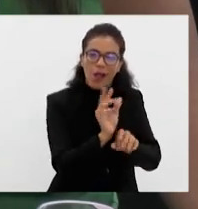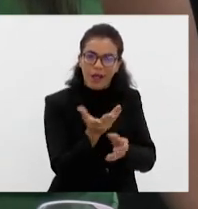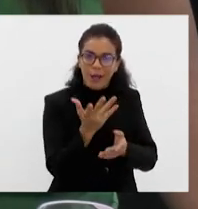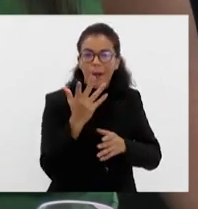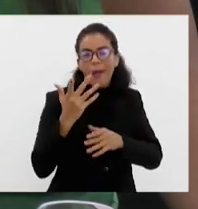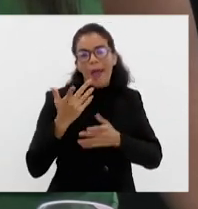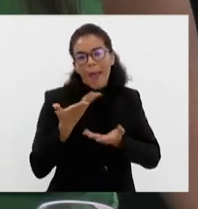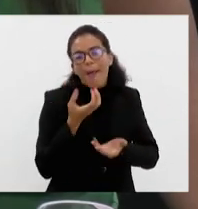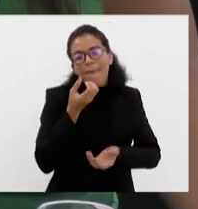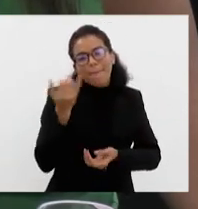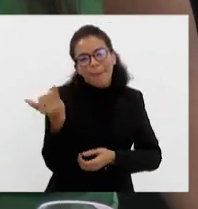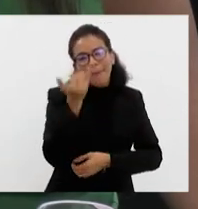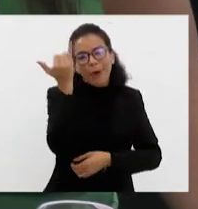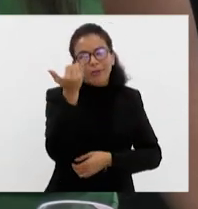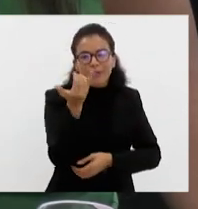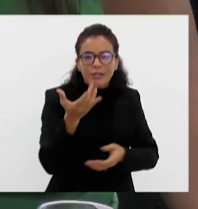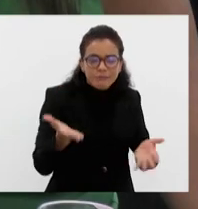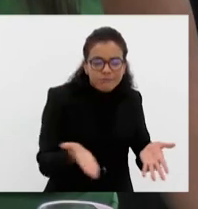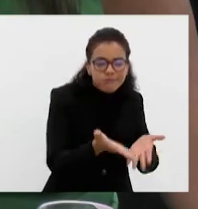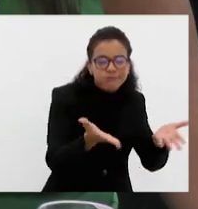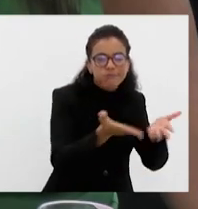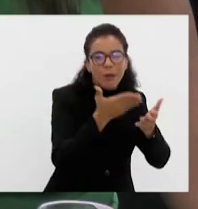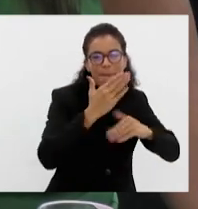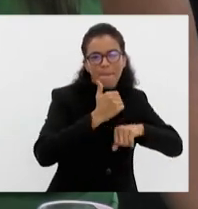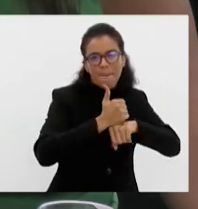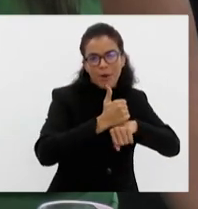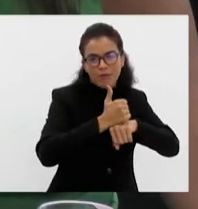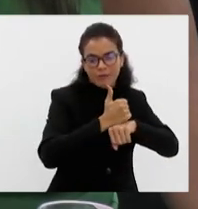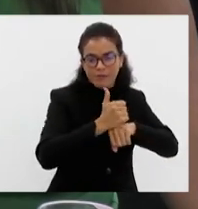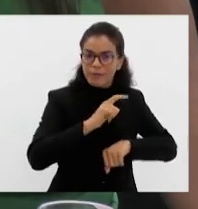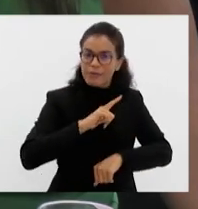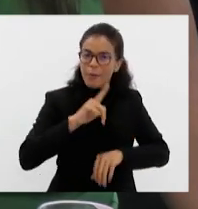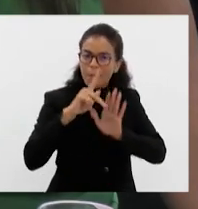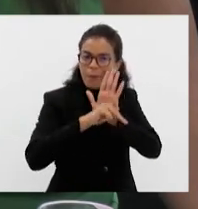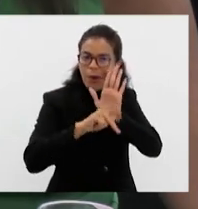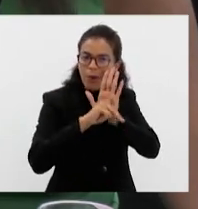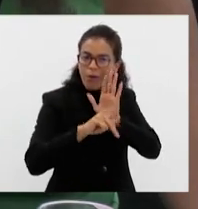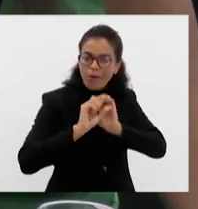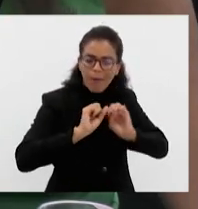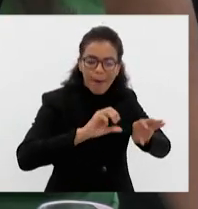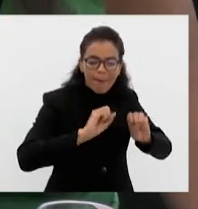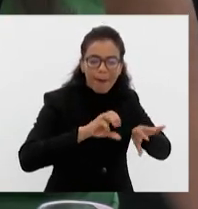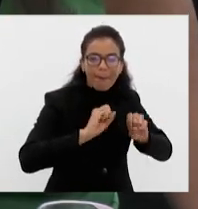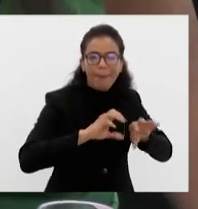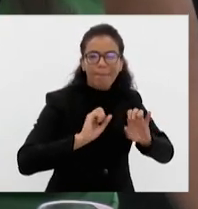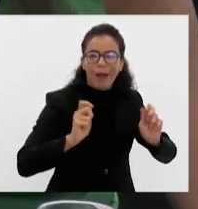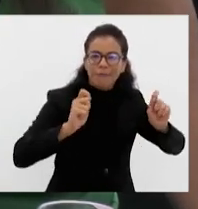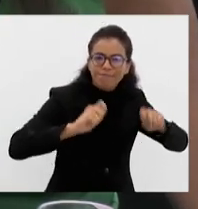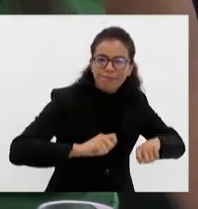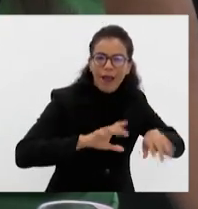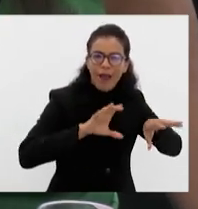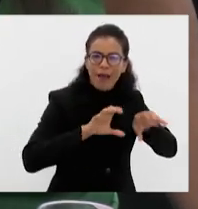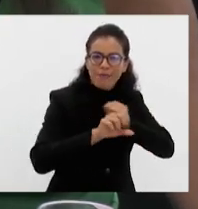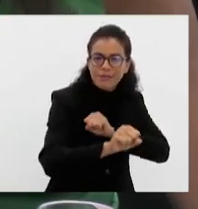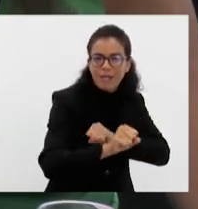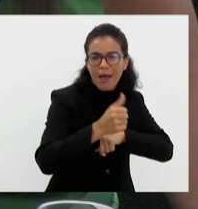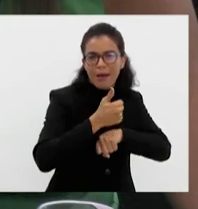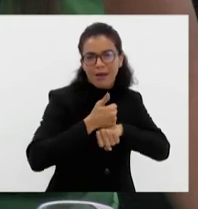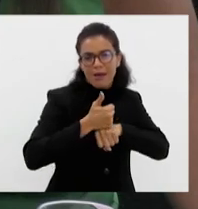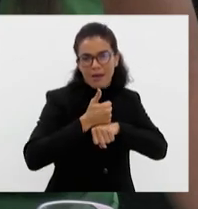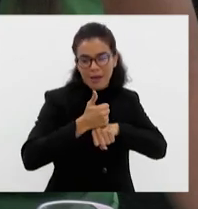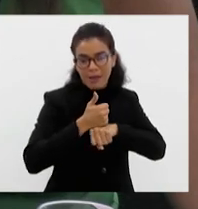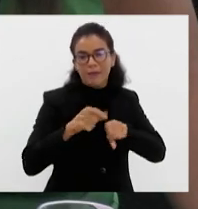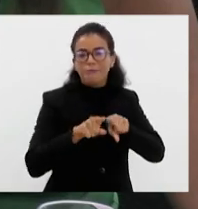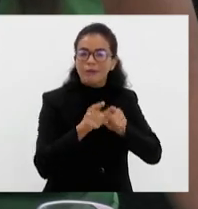profissionais é fundamental. Por isso, ter um programa que possa, de fato, capacitar cada vez mais os profissionais a